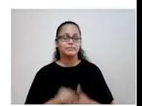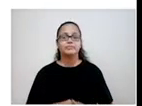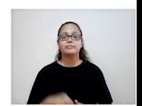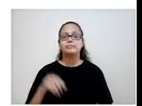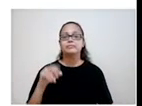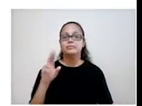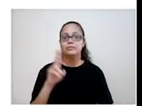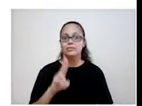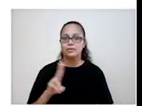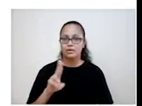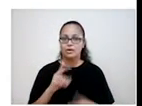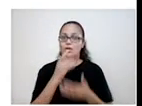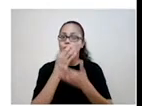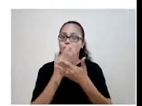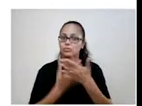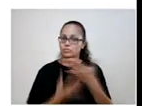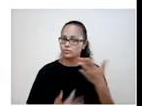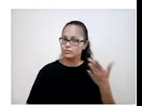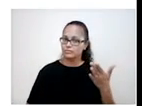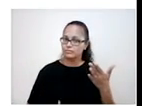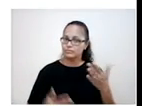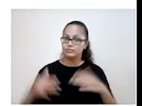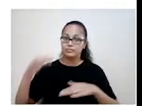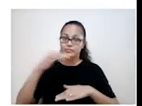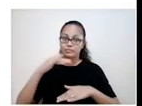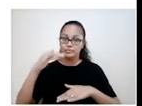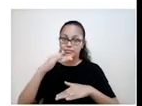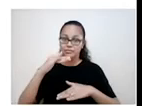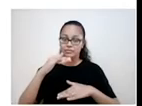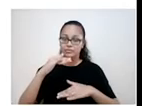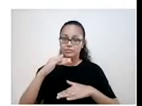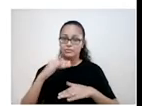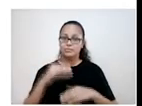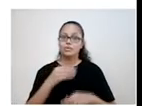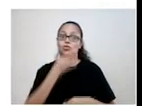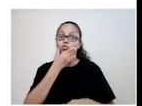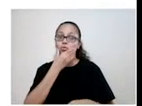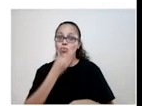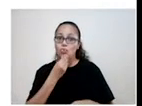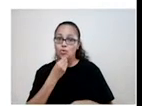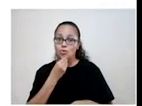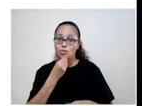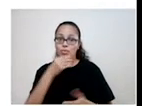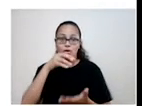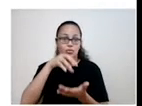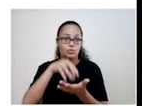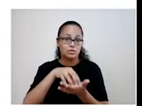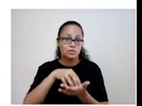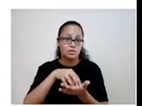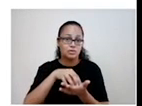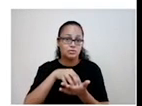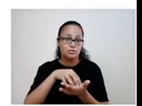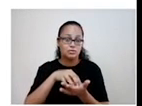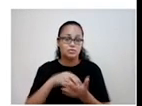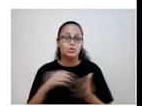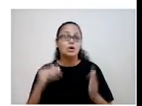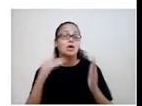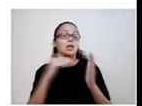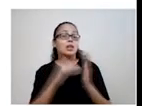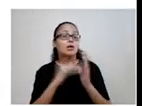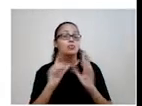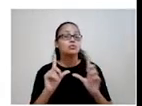Os vasos sanguíneos na parte superior de um homem ao centro, vocês podem observar, e na última